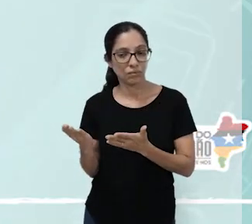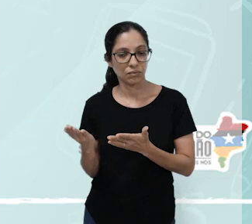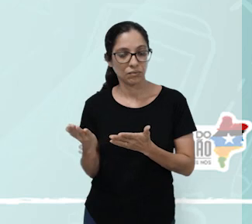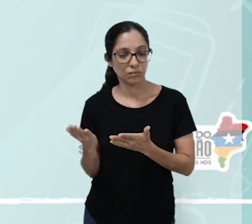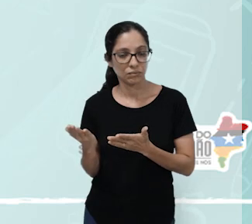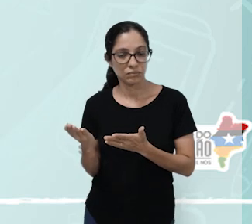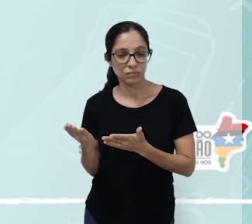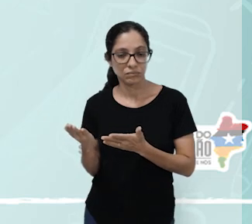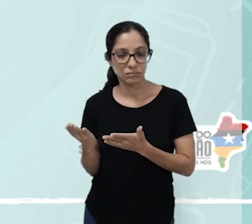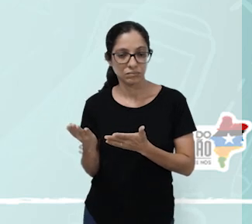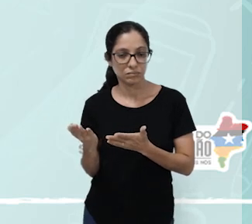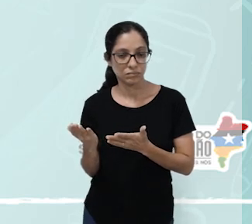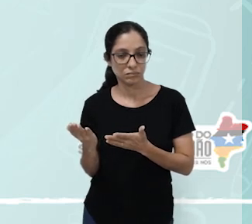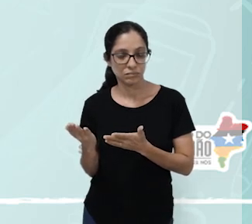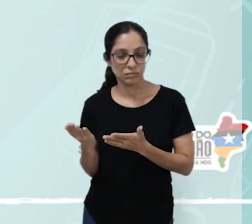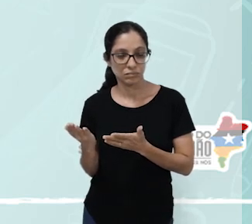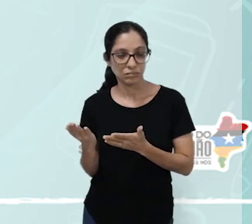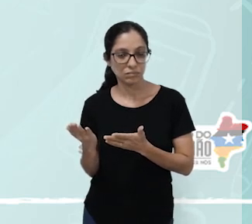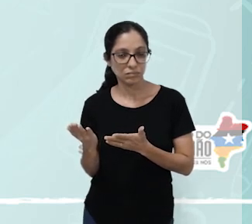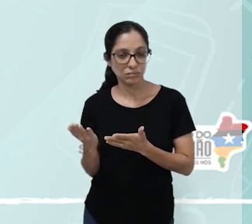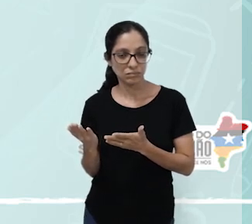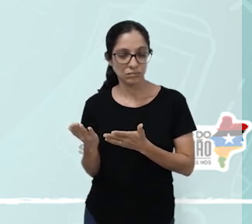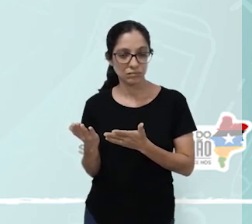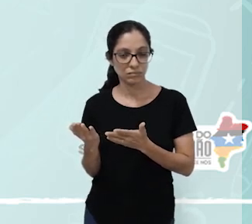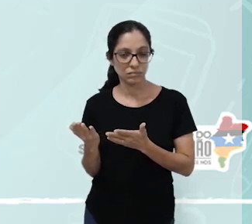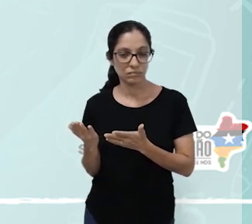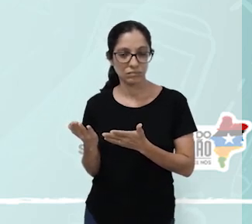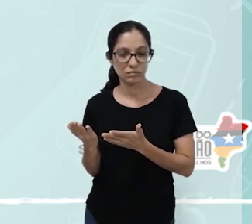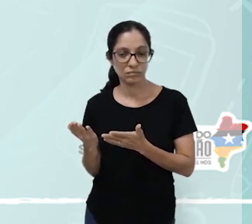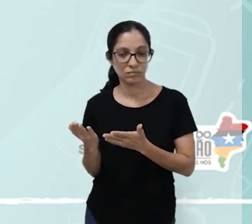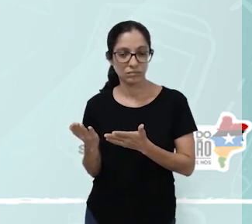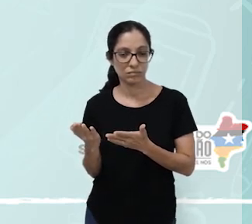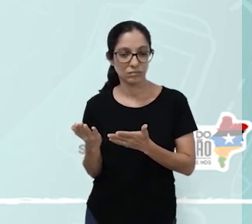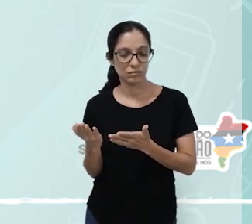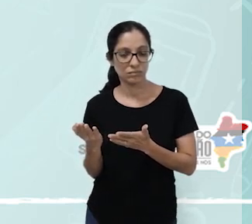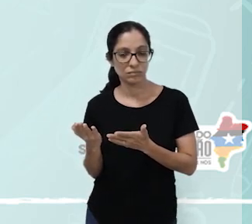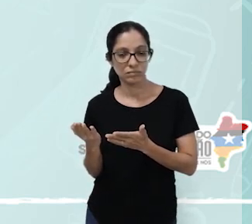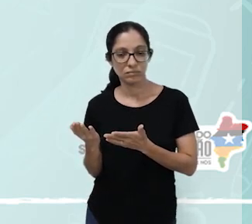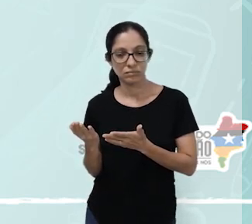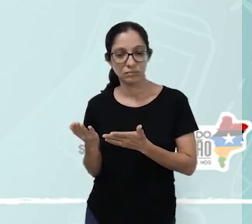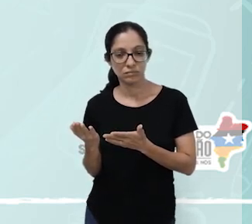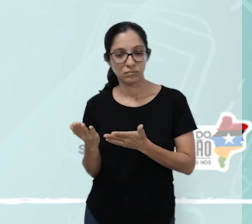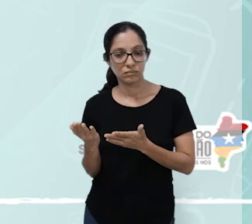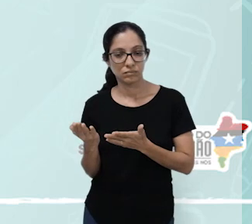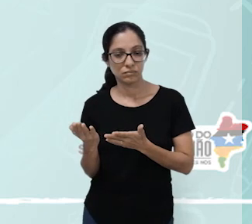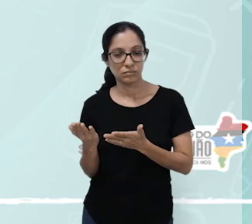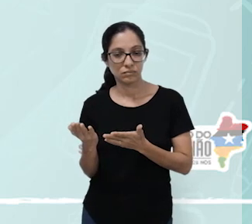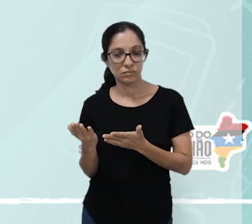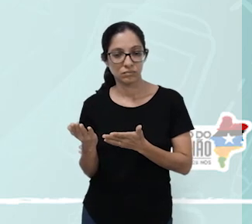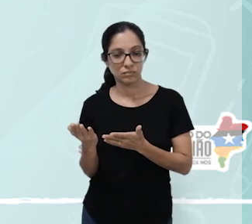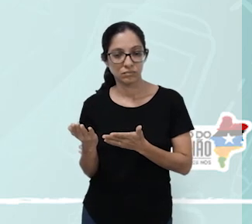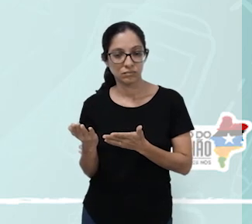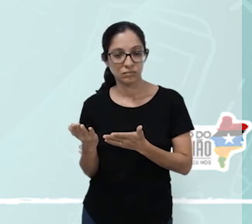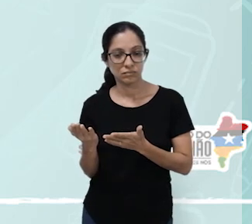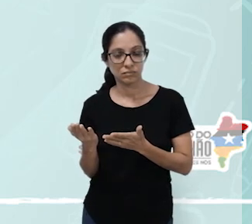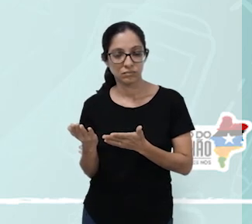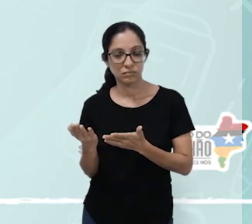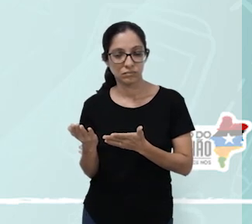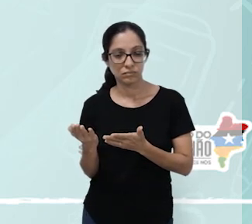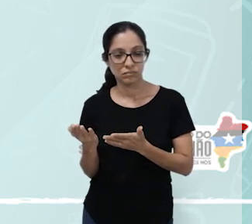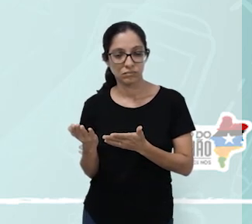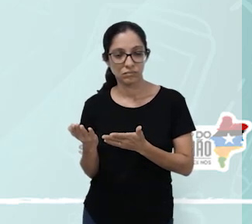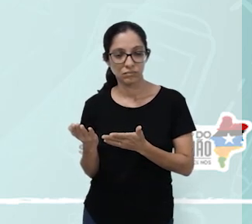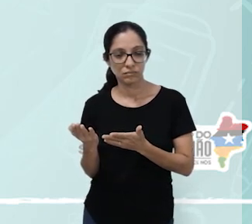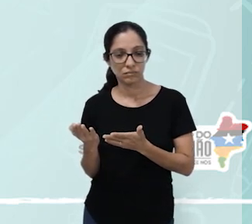da quadra. Se o placar for ímpar, do lado esquerdo da quadra. Nos jogos em duplas, a regra é a mesma. O servidor